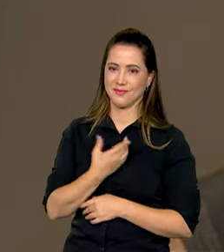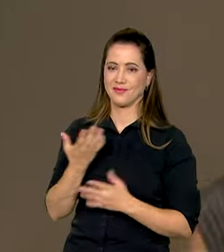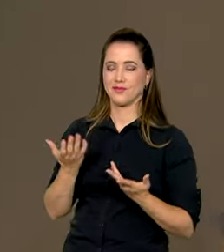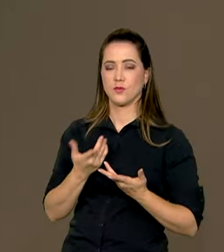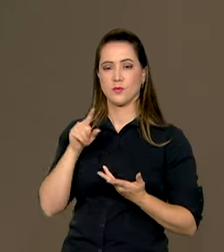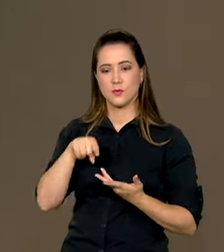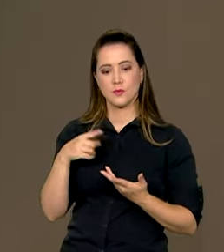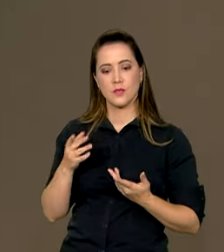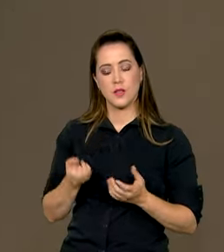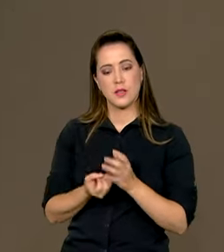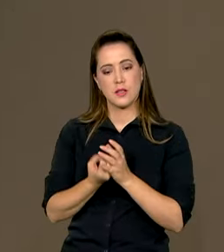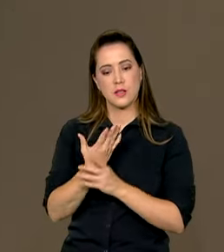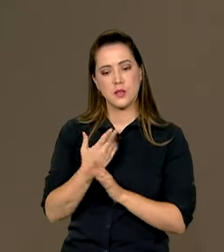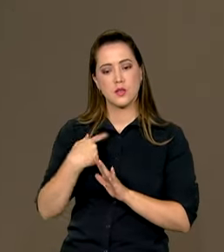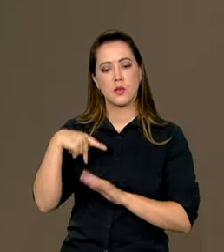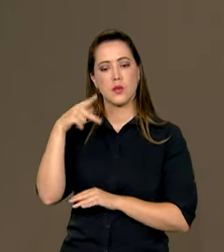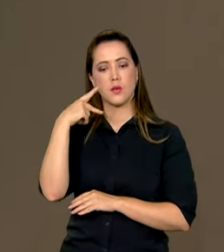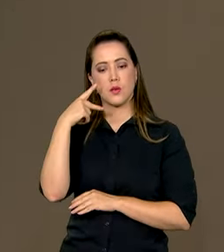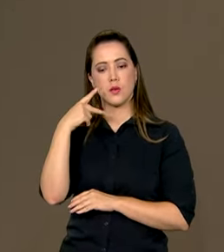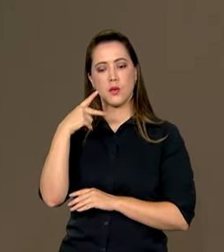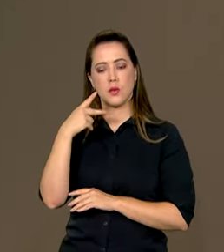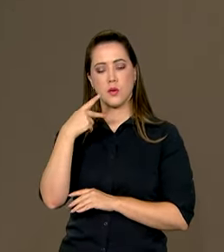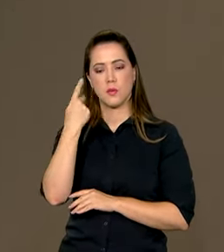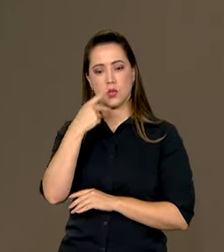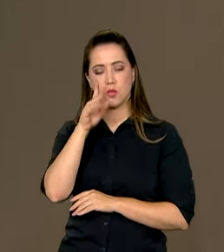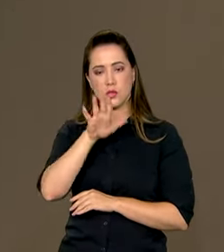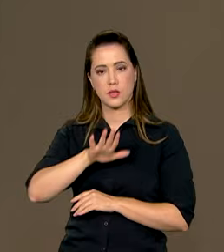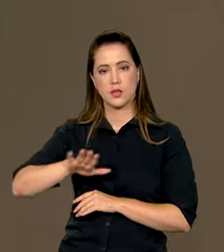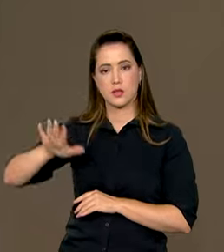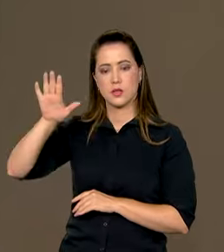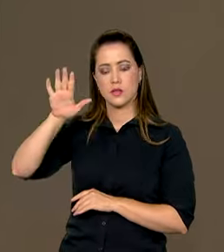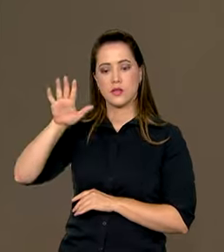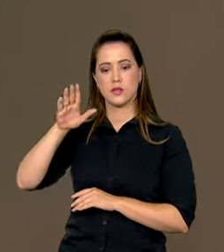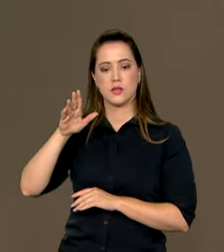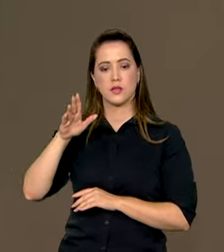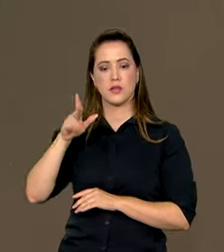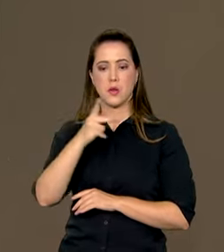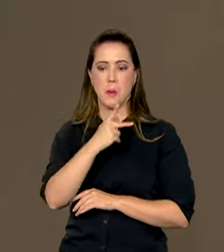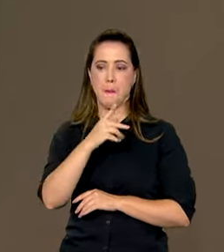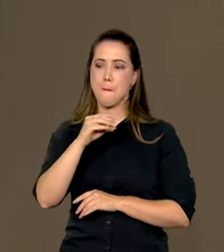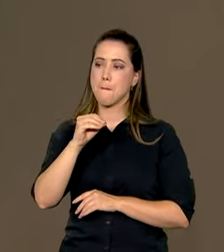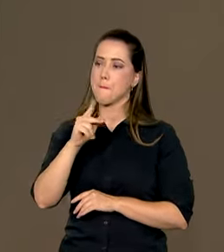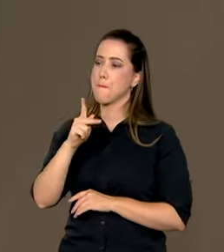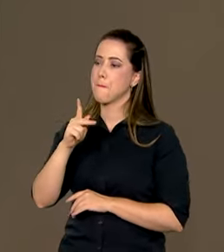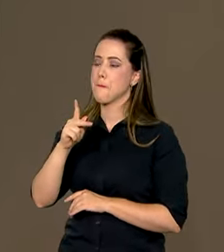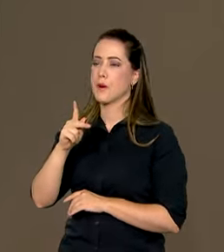instituímos também o Programa Nacional de Popularização da Ciência. É o Pop Ciência.